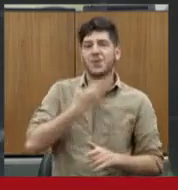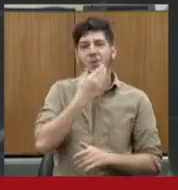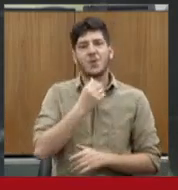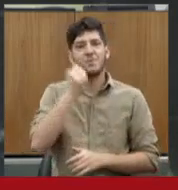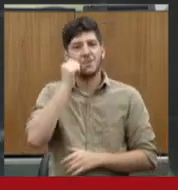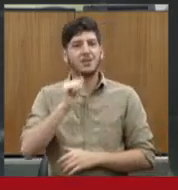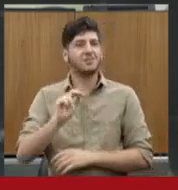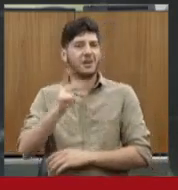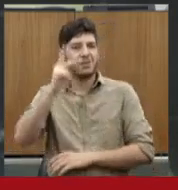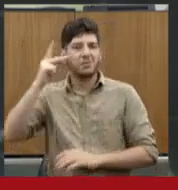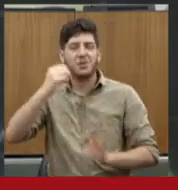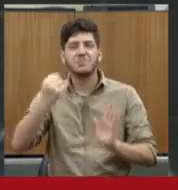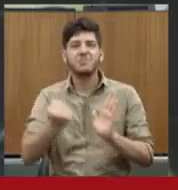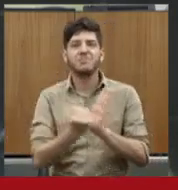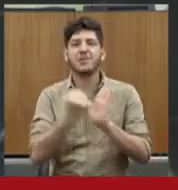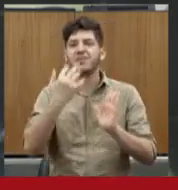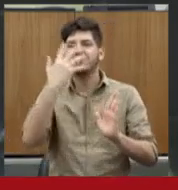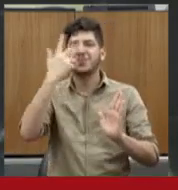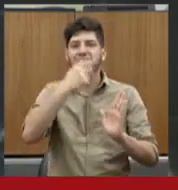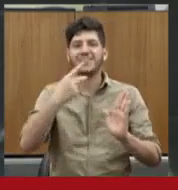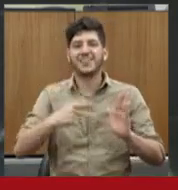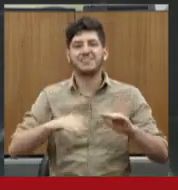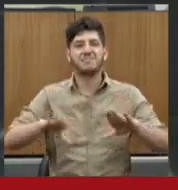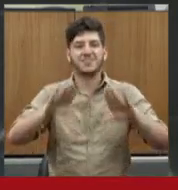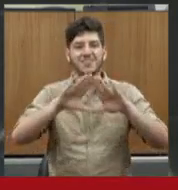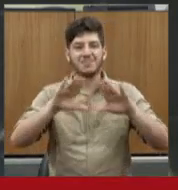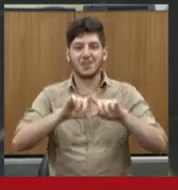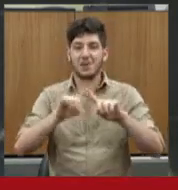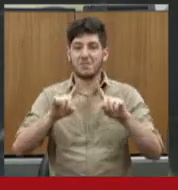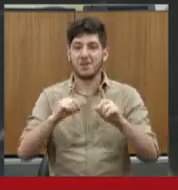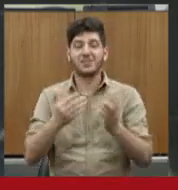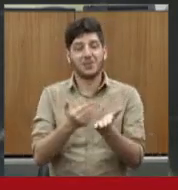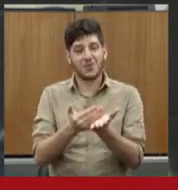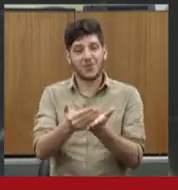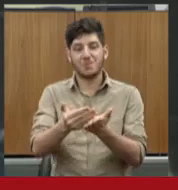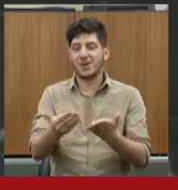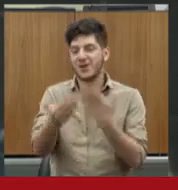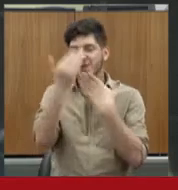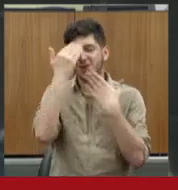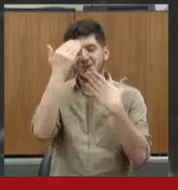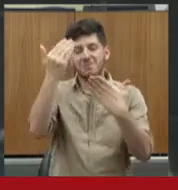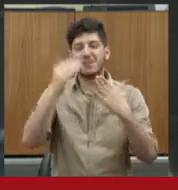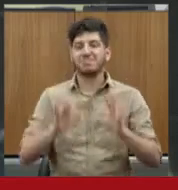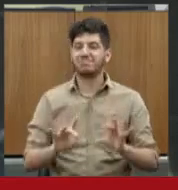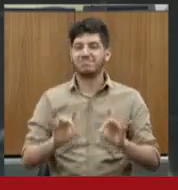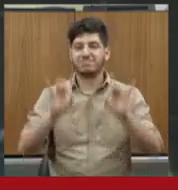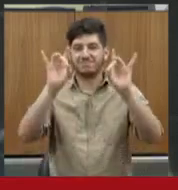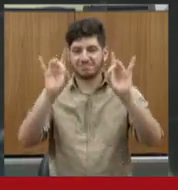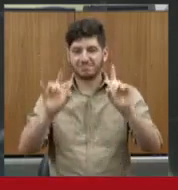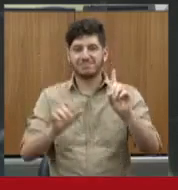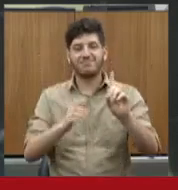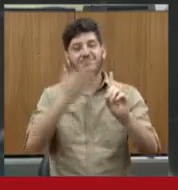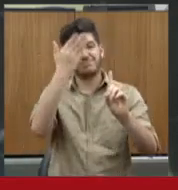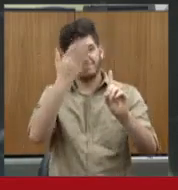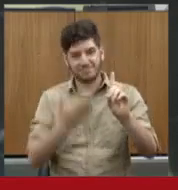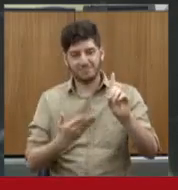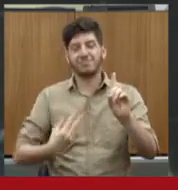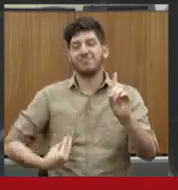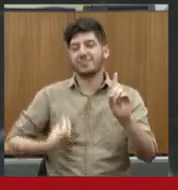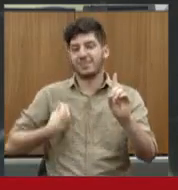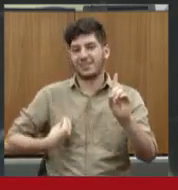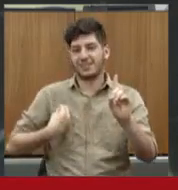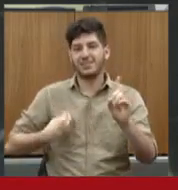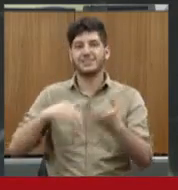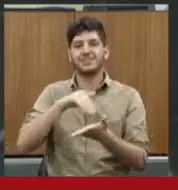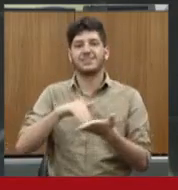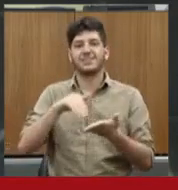muito importante e bonita nessa casa. Mas eu quero iniciar agradecendo de forma muito especial a presença do